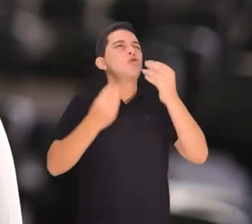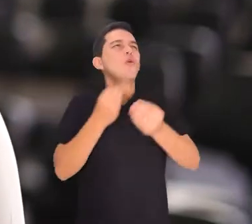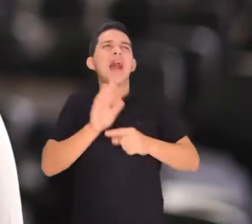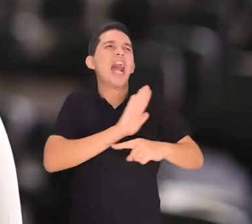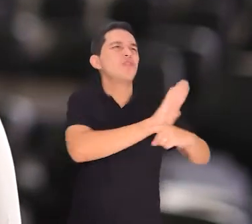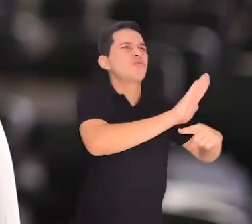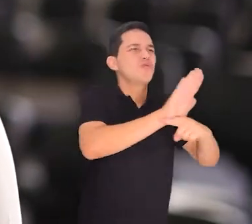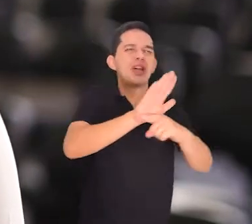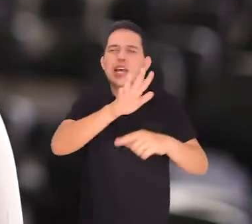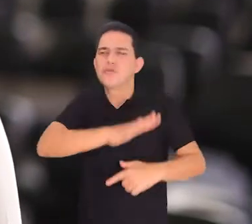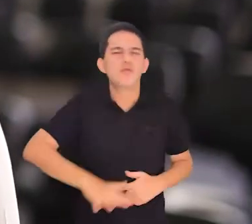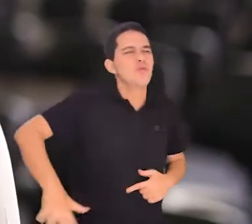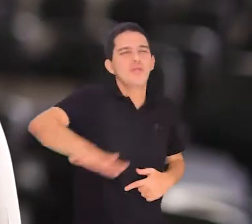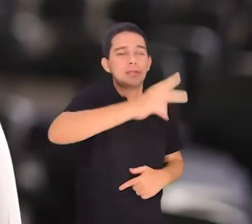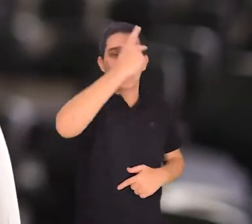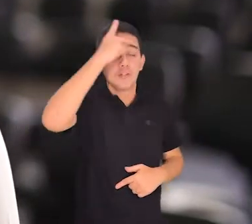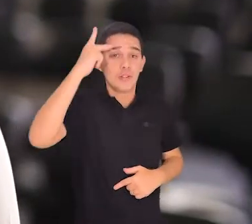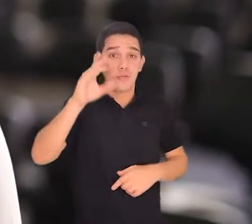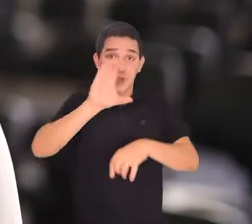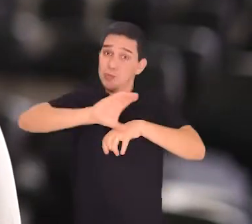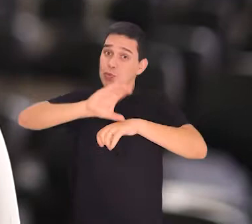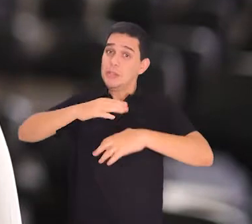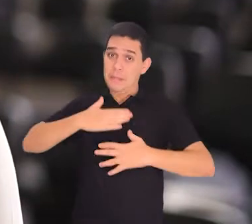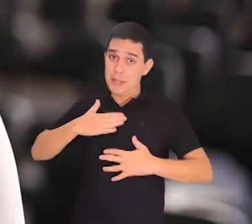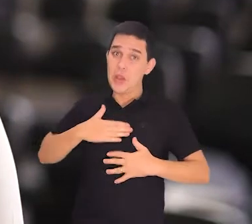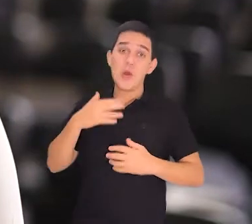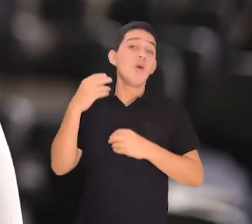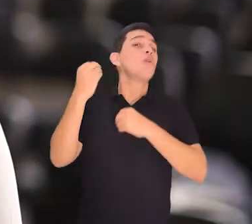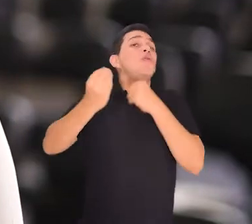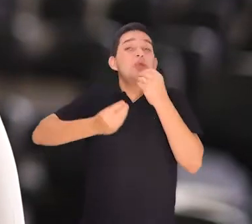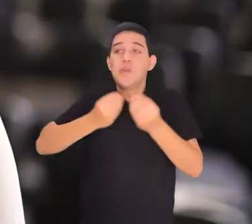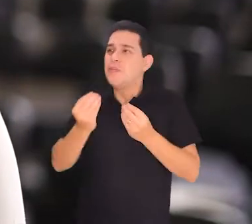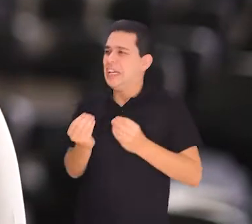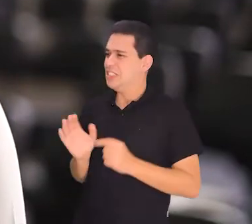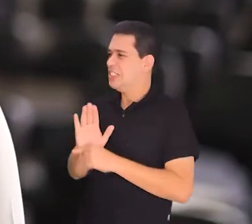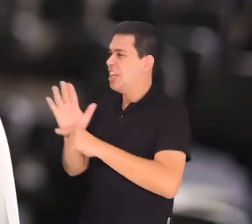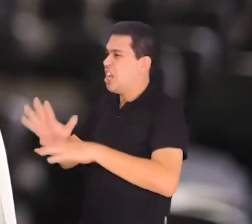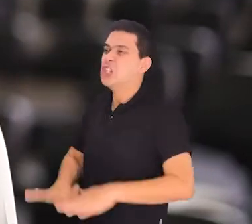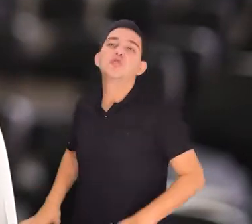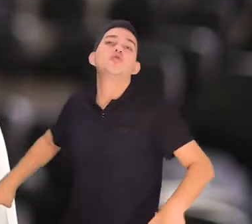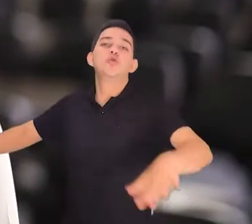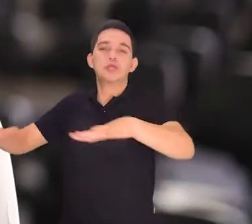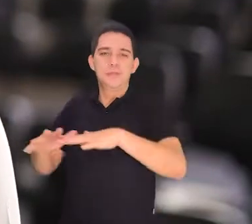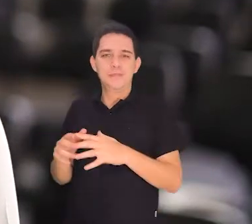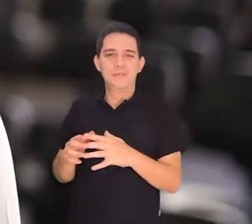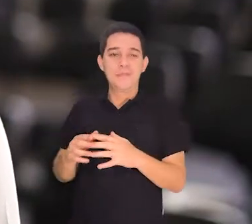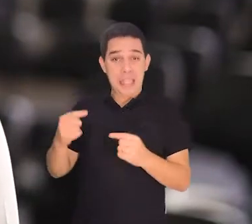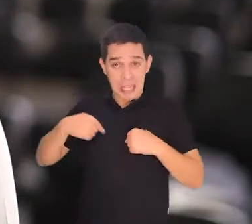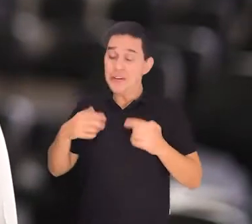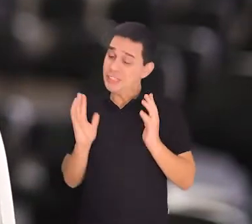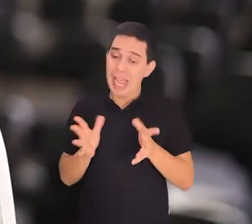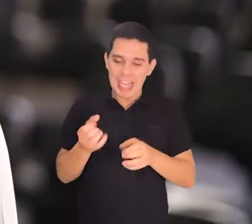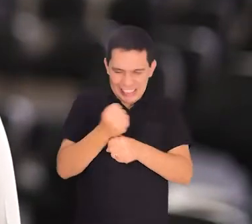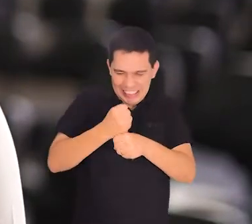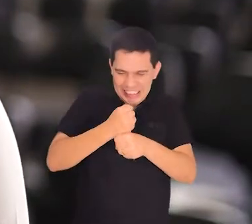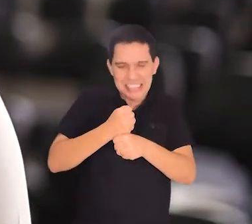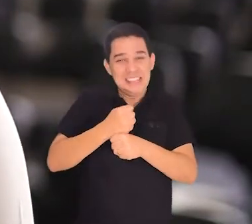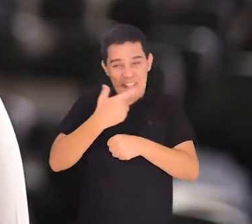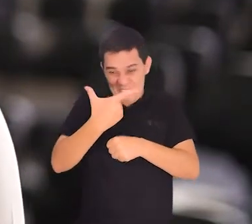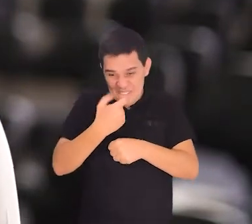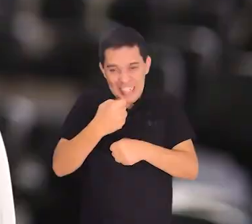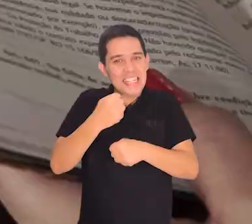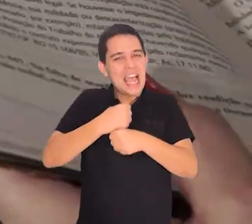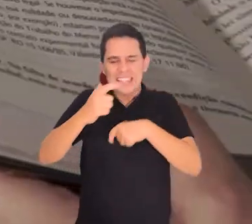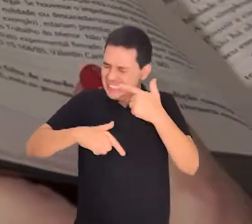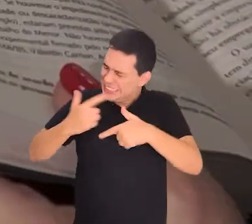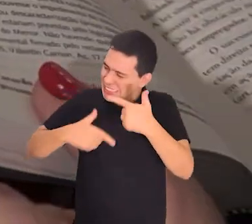dentro do meu curso, dentro da minha formação, o que eu poderia fazer de bom para as pessoas. Então, eu estou aí há 20 anos atuando nesse